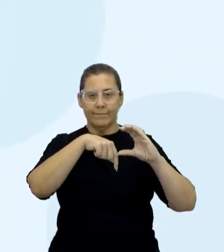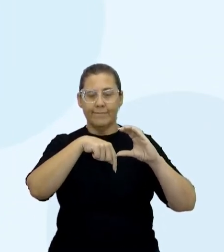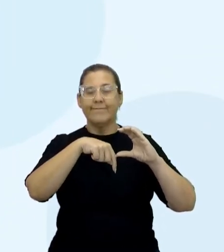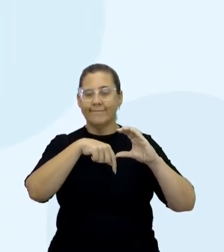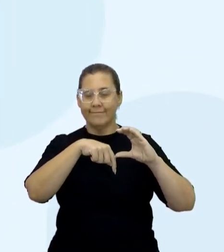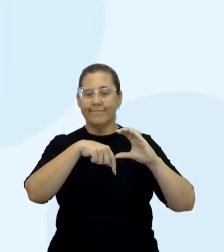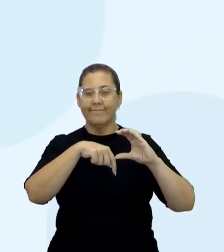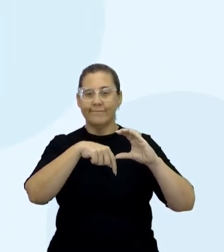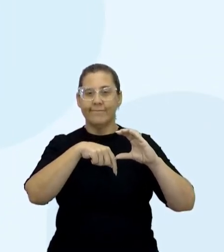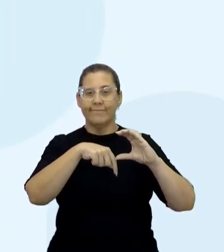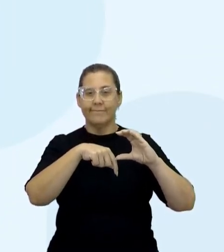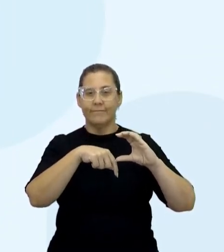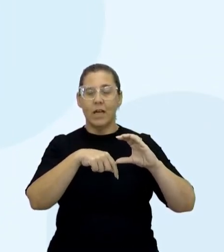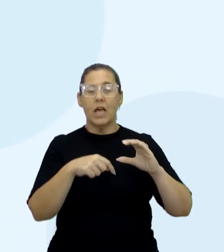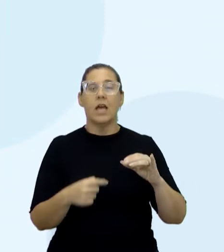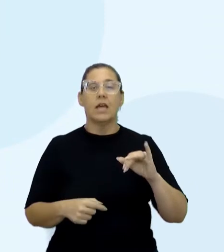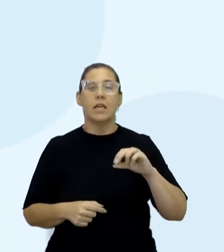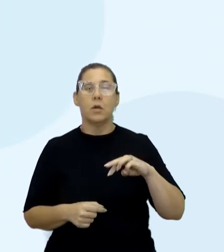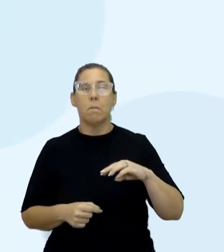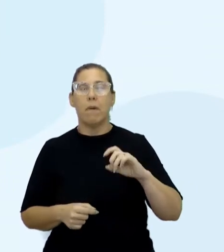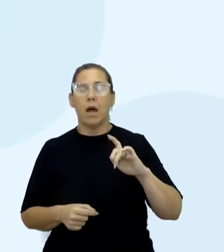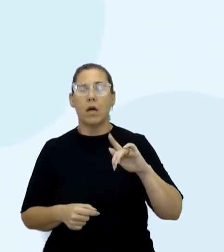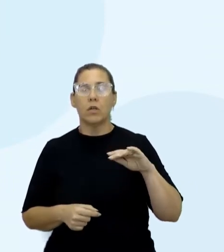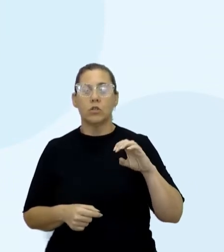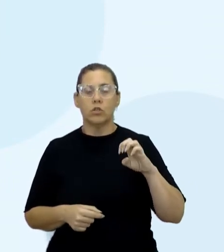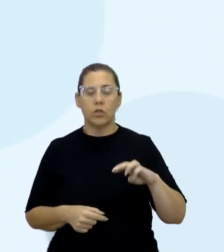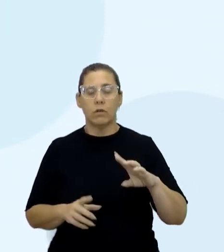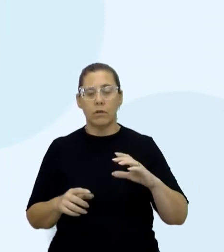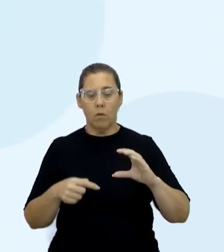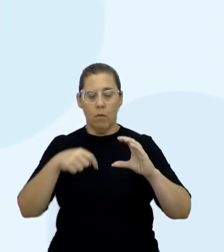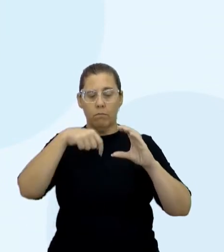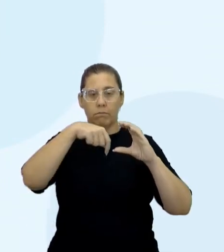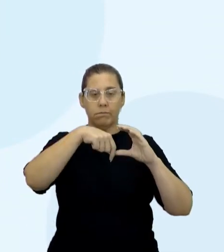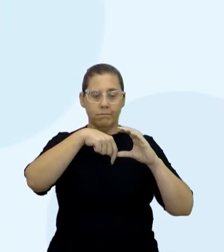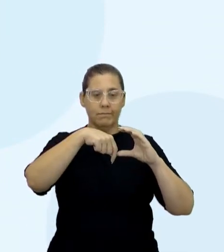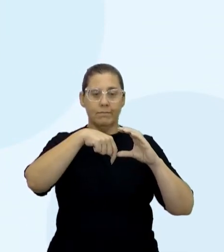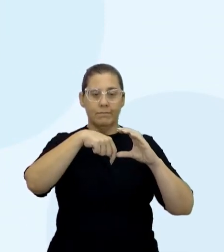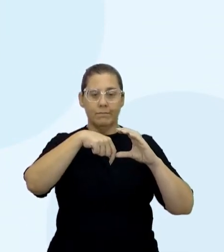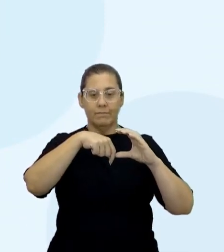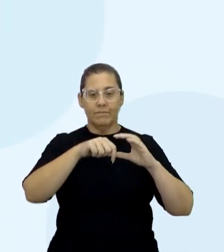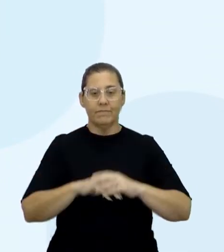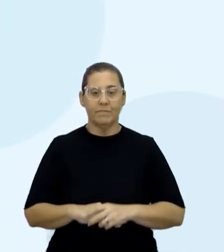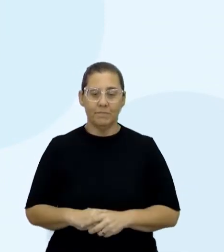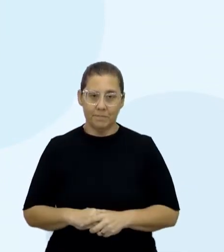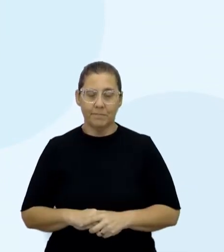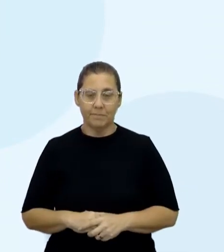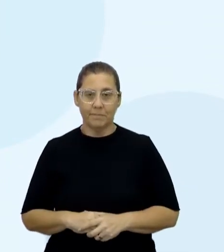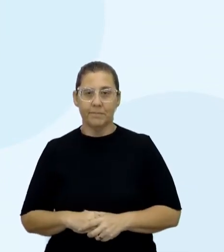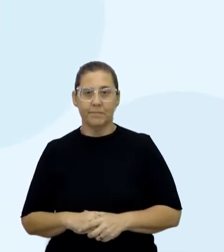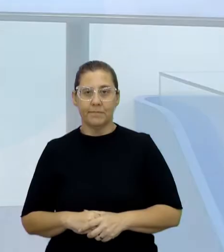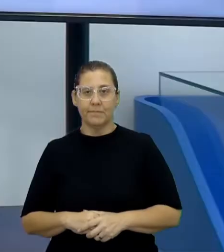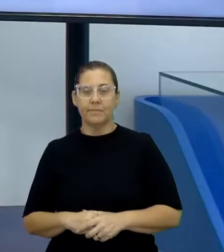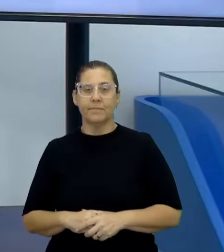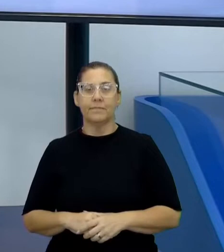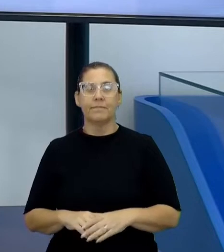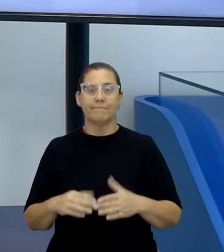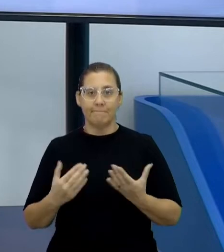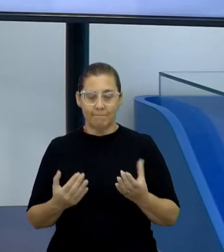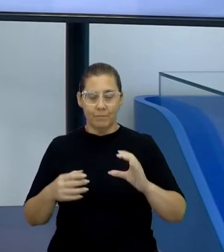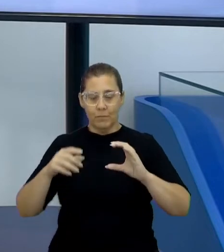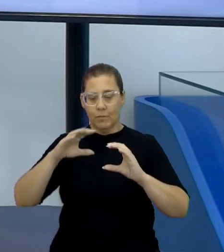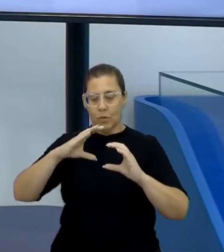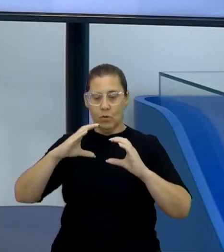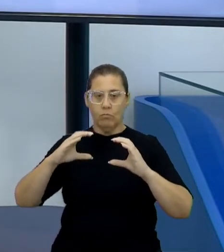imagem da ponta do lápis. Portanto, o lápis fica de ponta cabeça se eu colocar em frente um espelho côncavo.